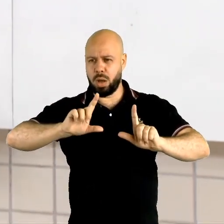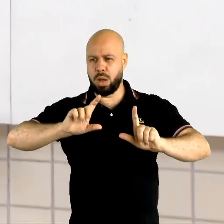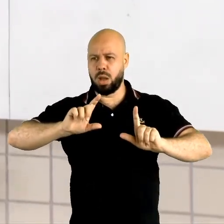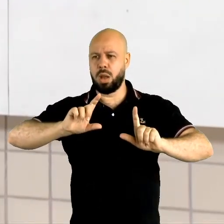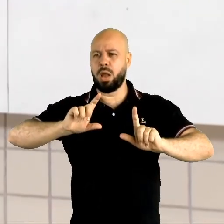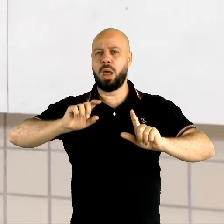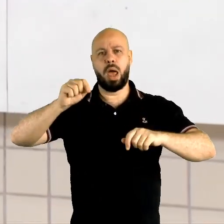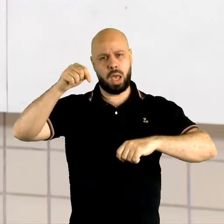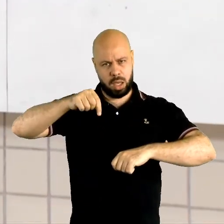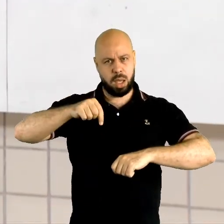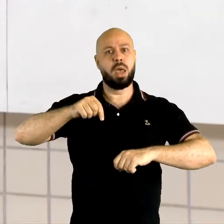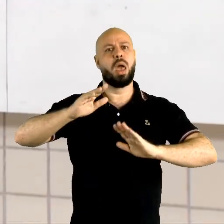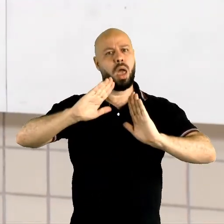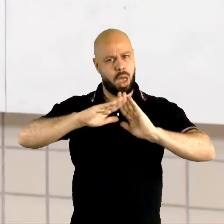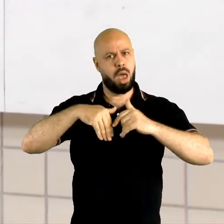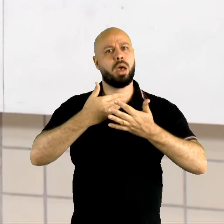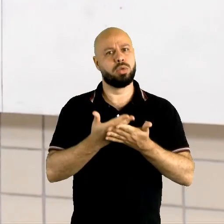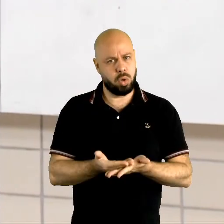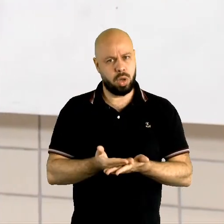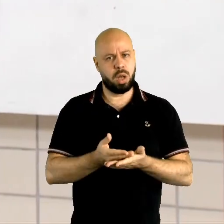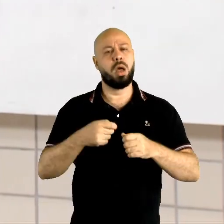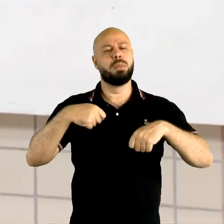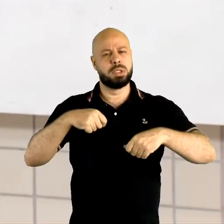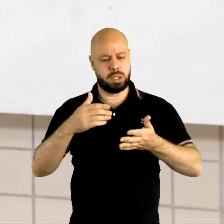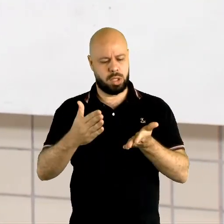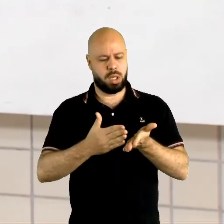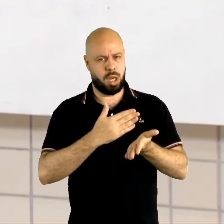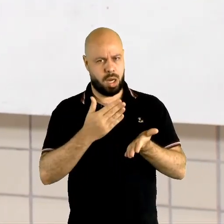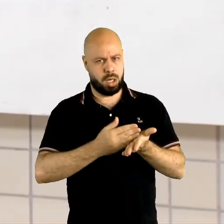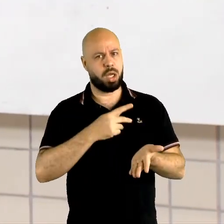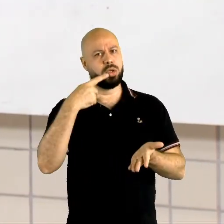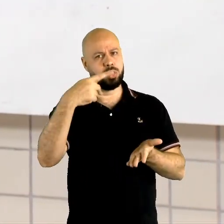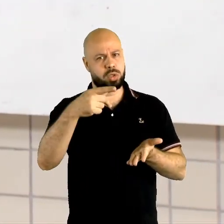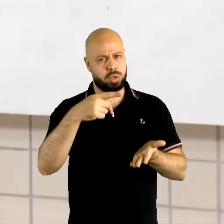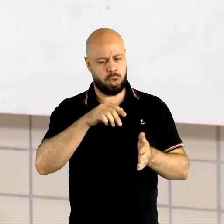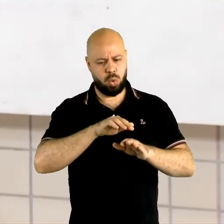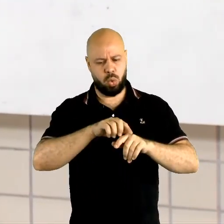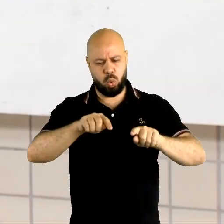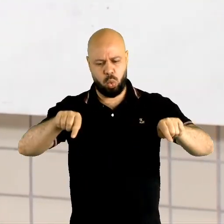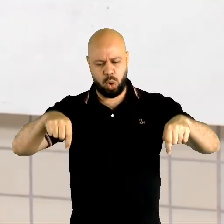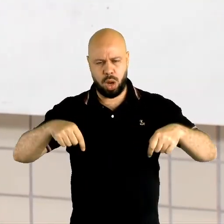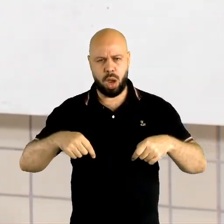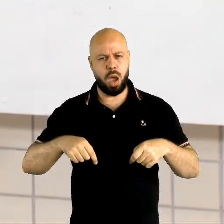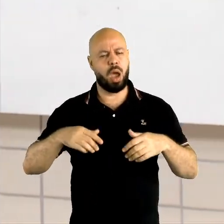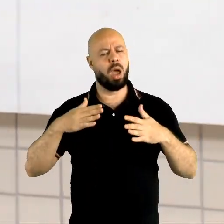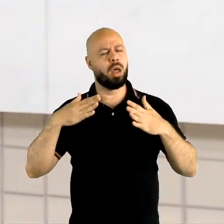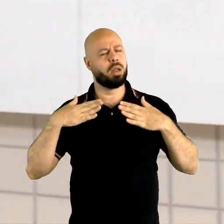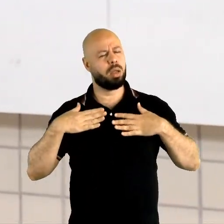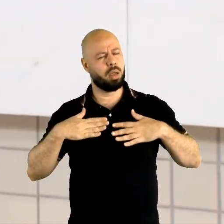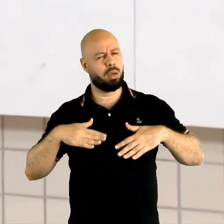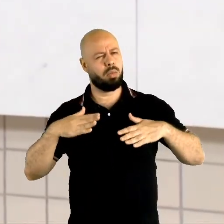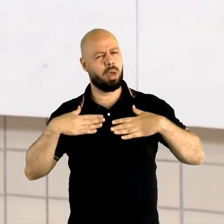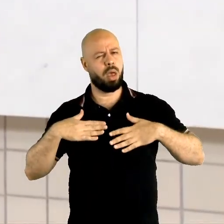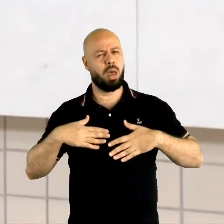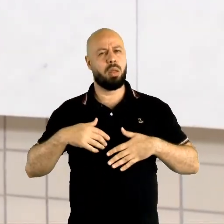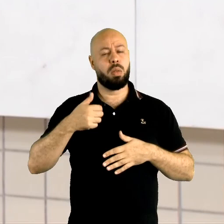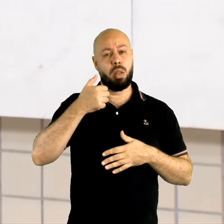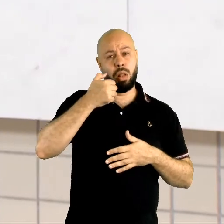a escola. Você tem que estar com o seu caderninho num lugar tranquilo, lápis, caneta, borracha, porque isso aqui